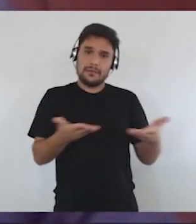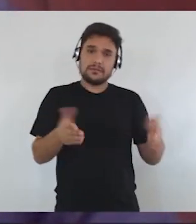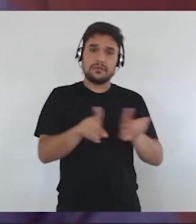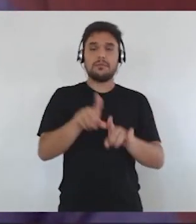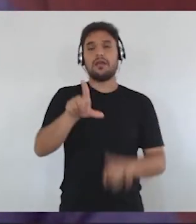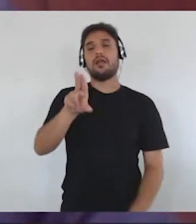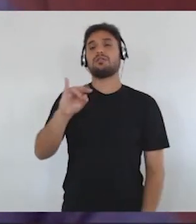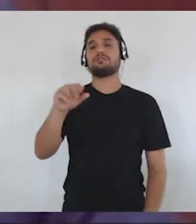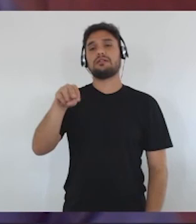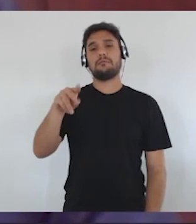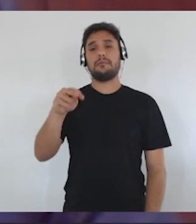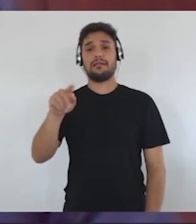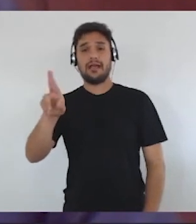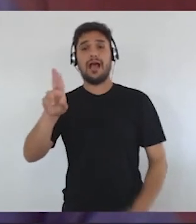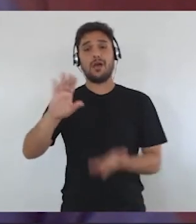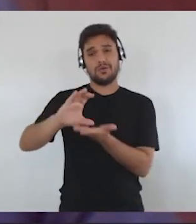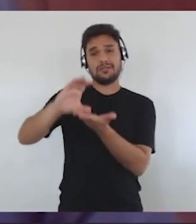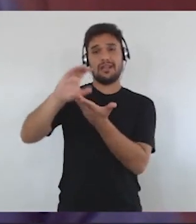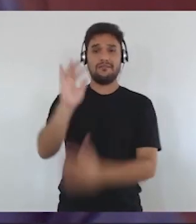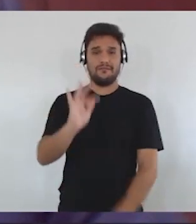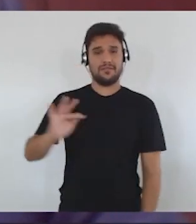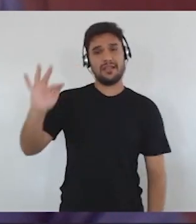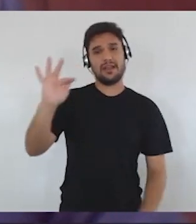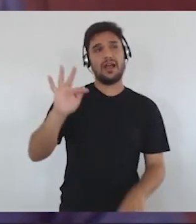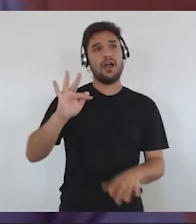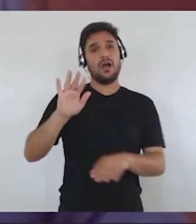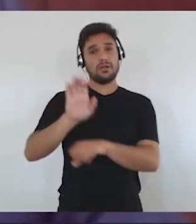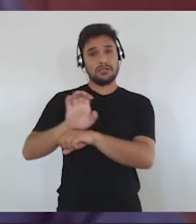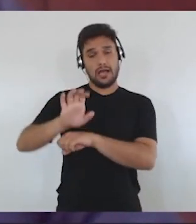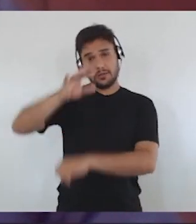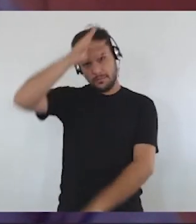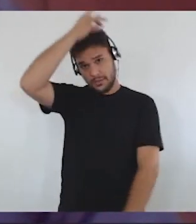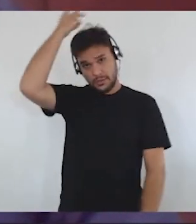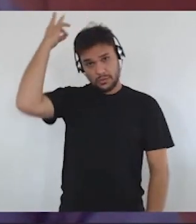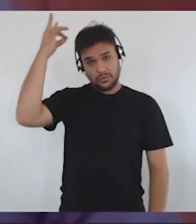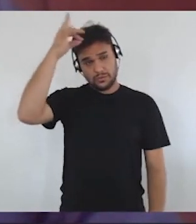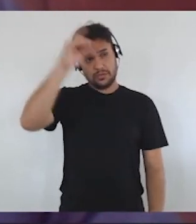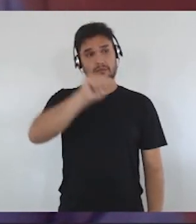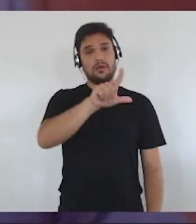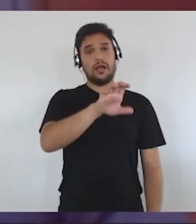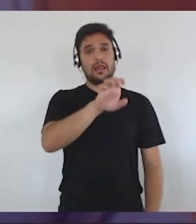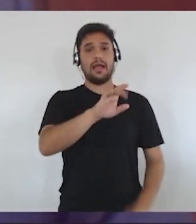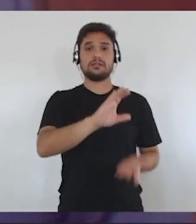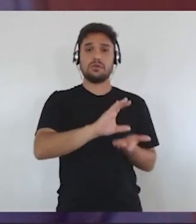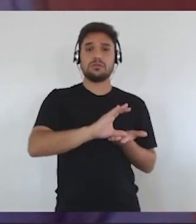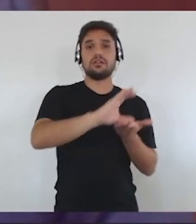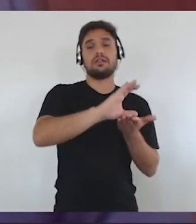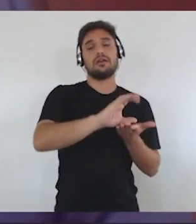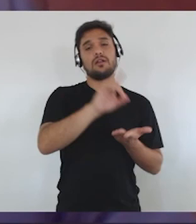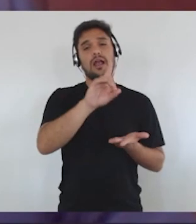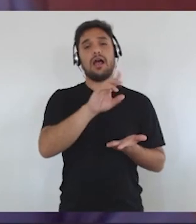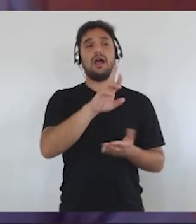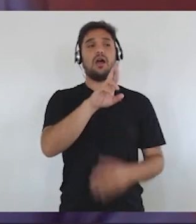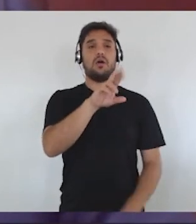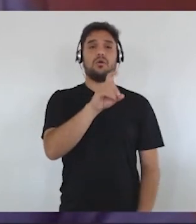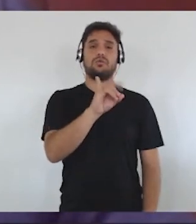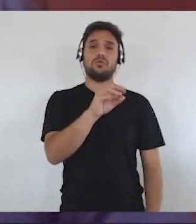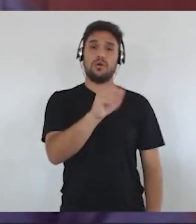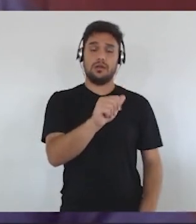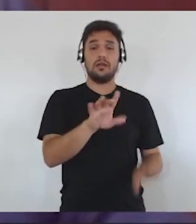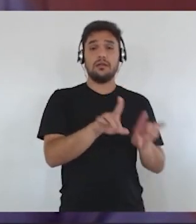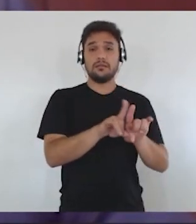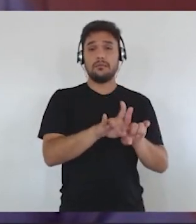da Luciana Matar, conselheira federal do Estado do Espírito Santo, Alex Sarquis, conselheiro federal do Estado de Rondônia, e